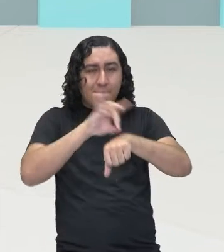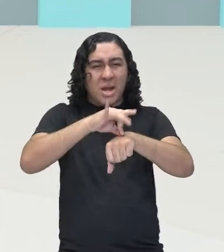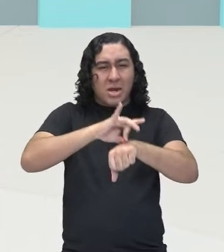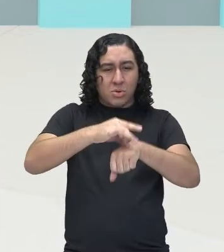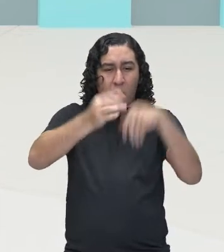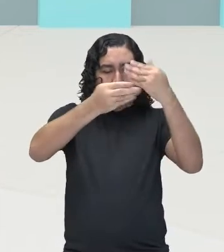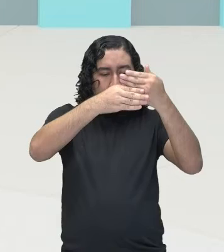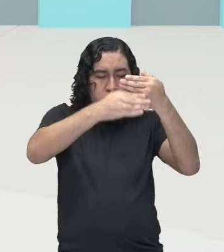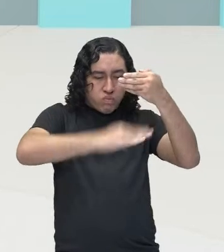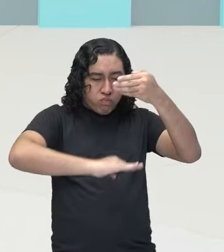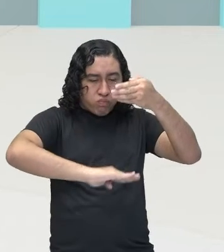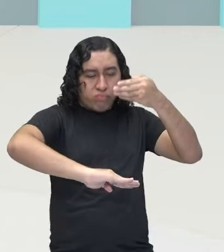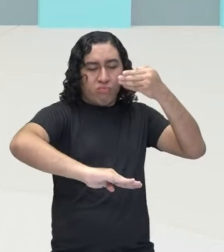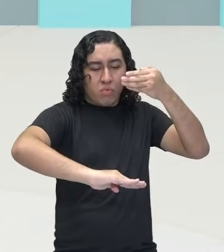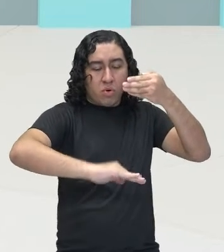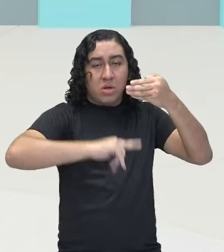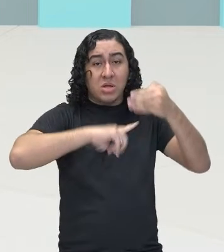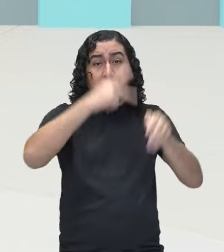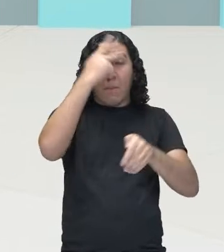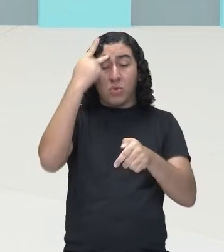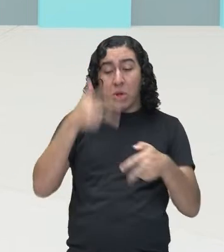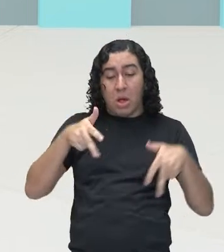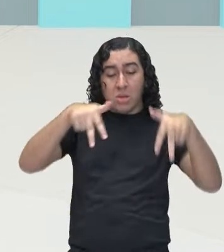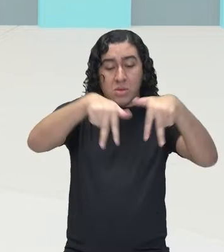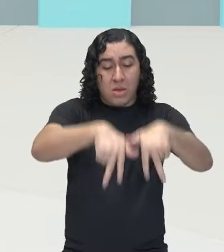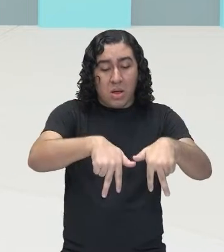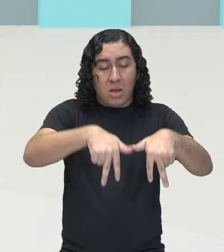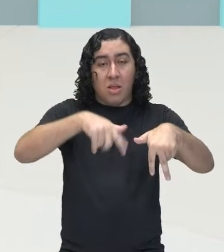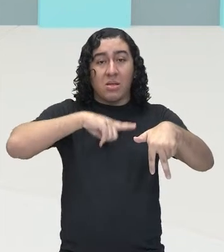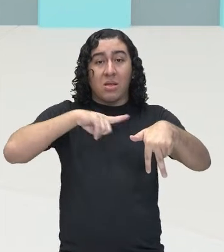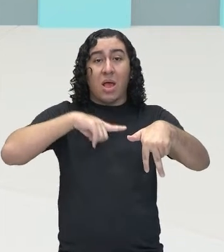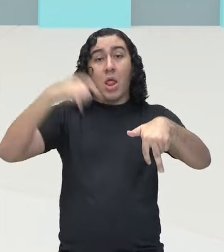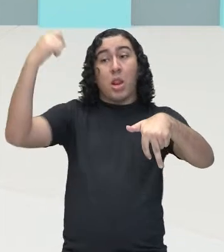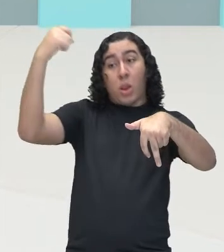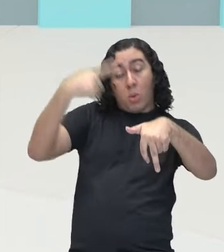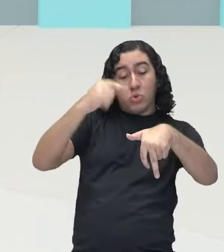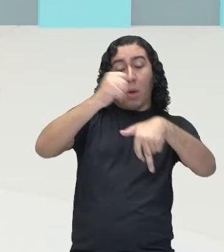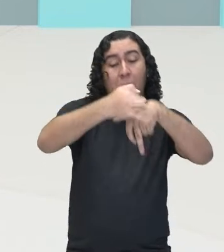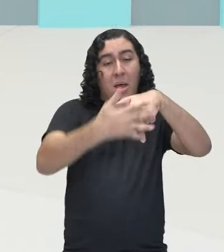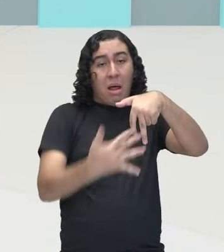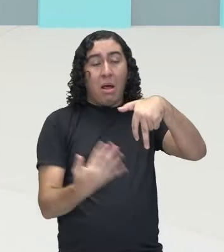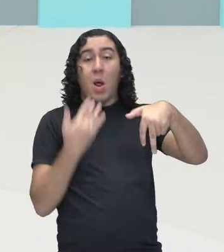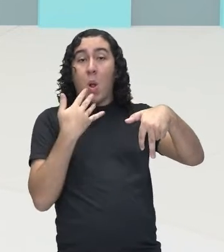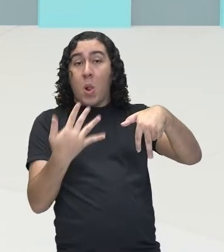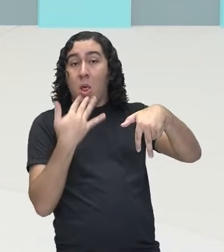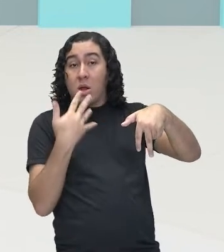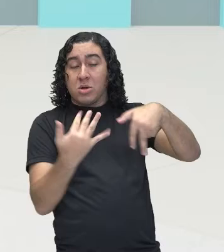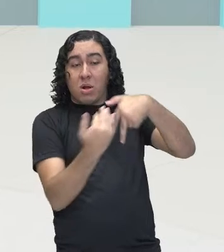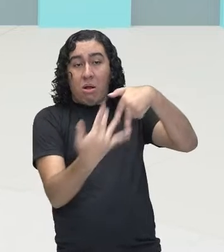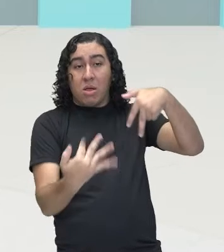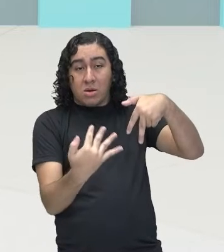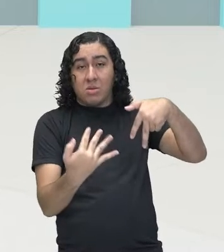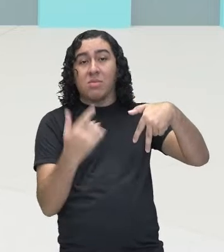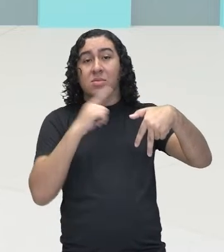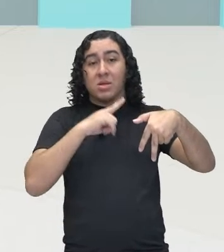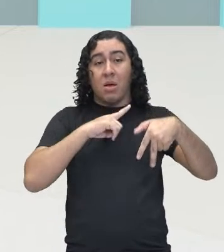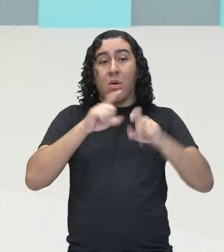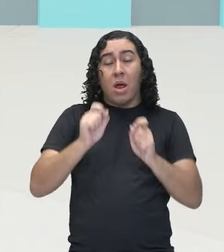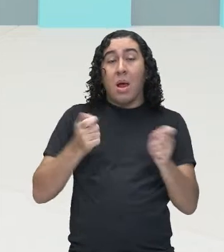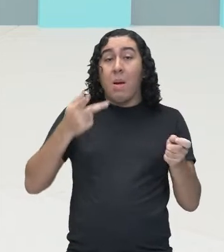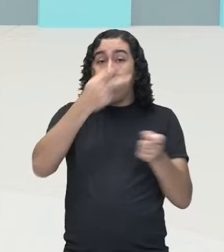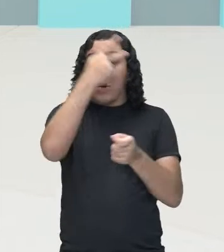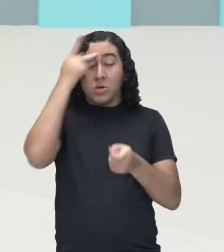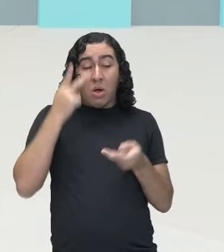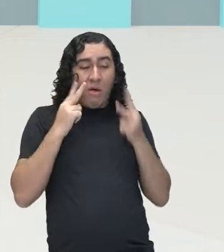luz auxiliam o público a focar a atenção apenas nos objetos e